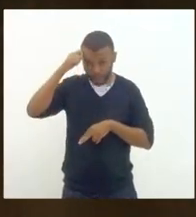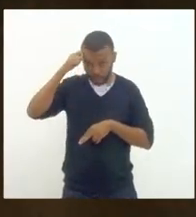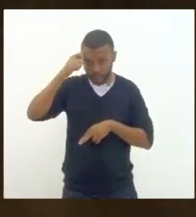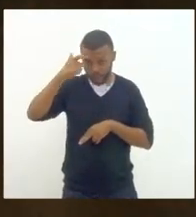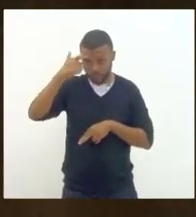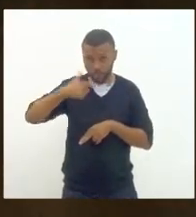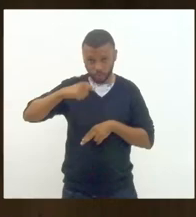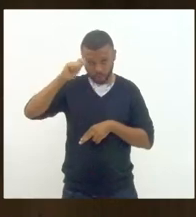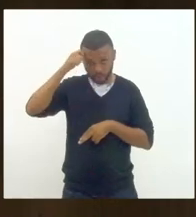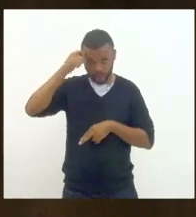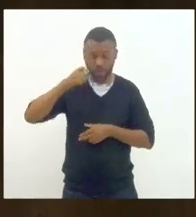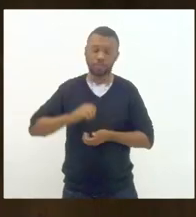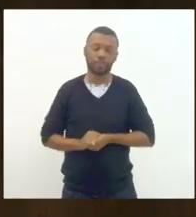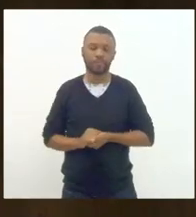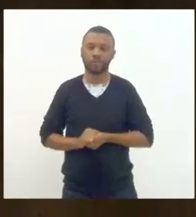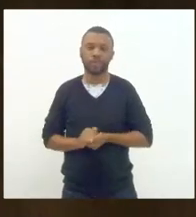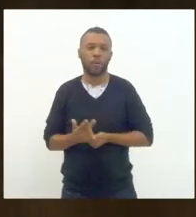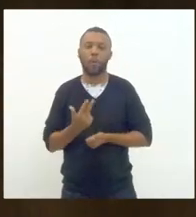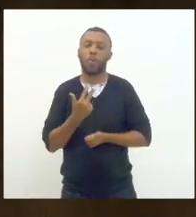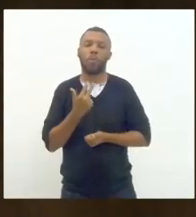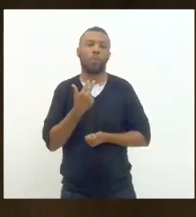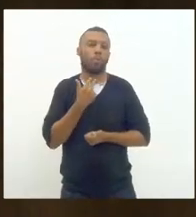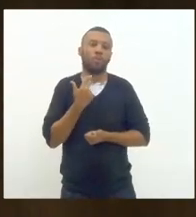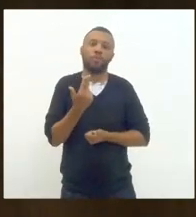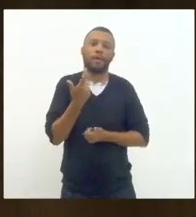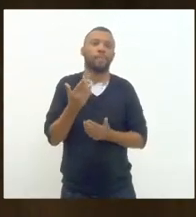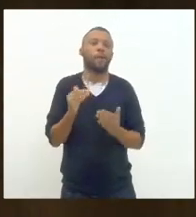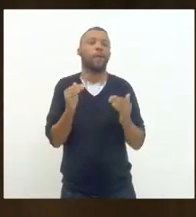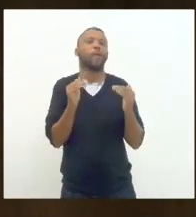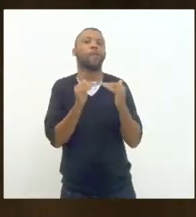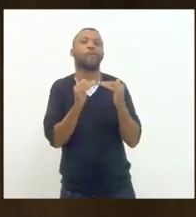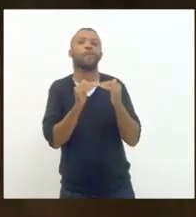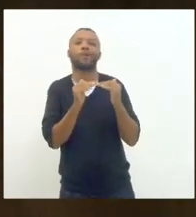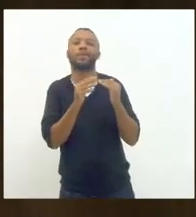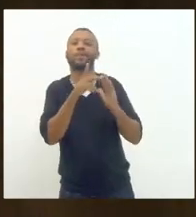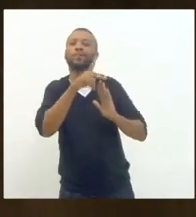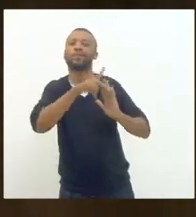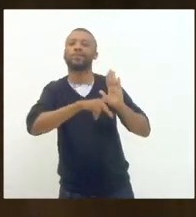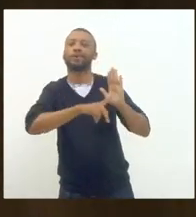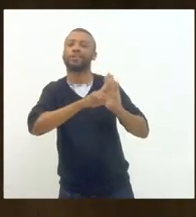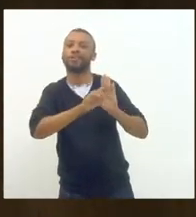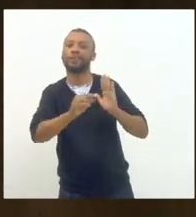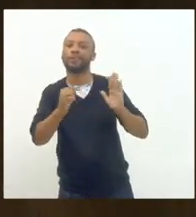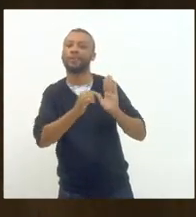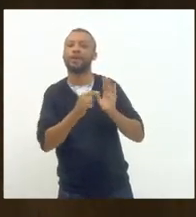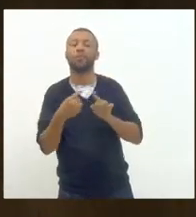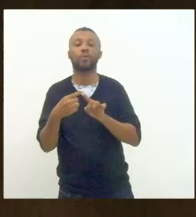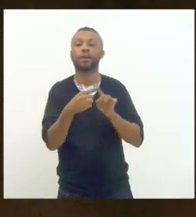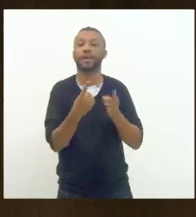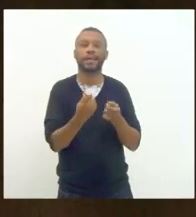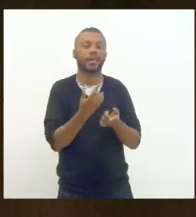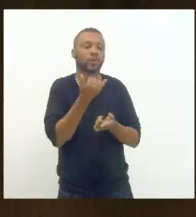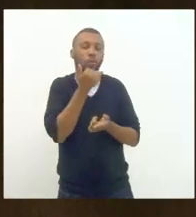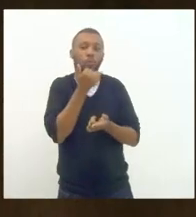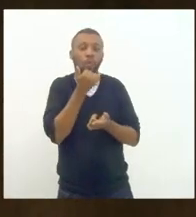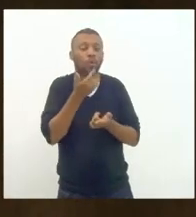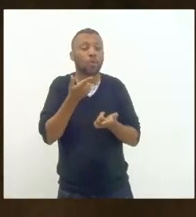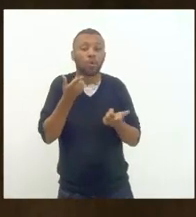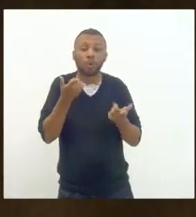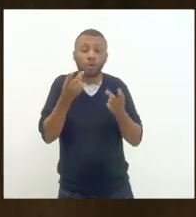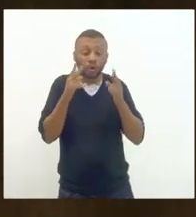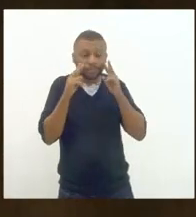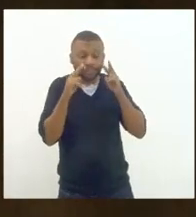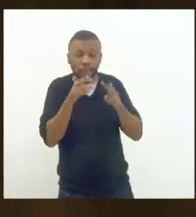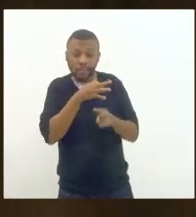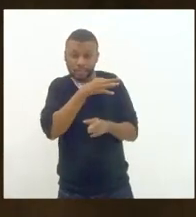como negro, eu não posso concordar com este projeto de lei, porque não considero que a dignidade